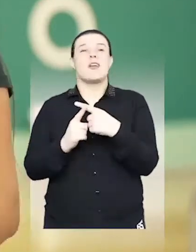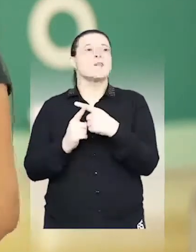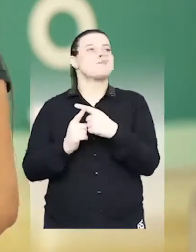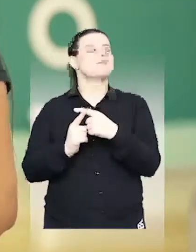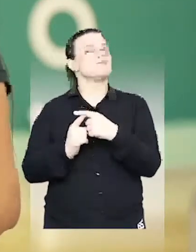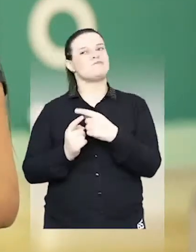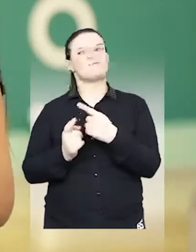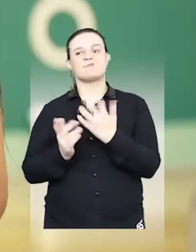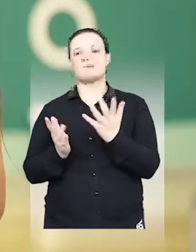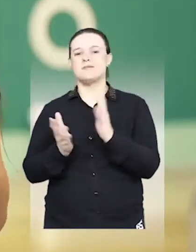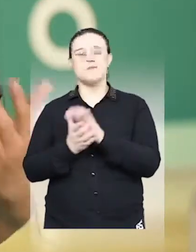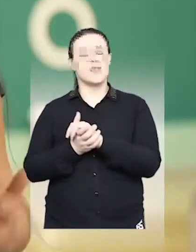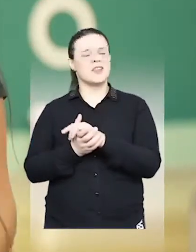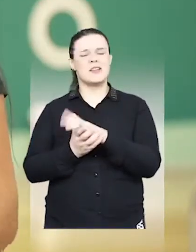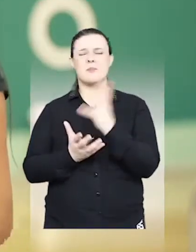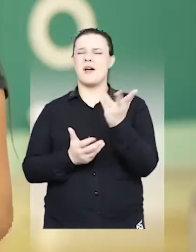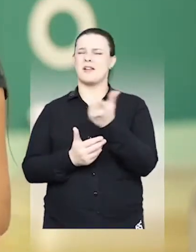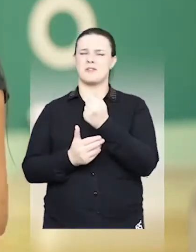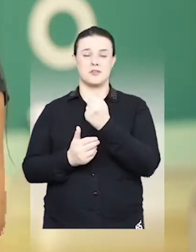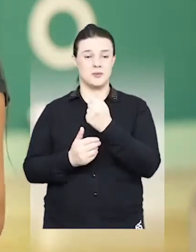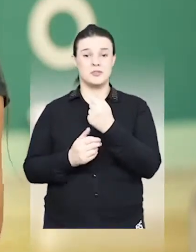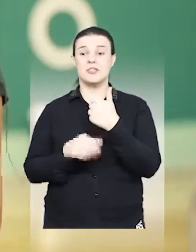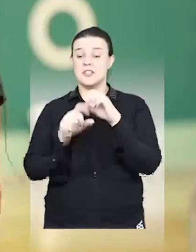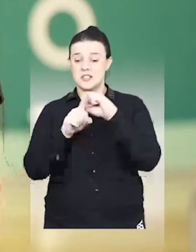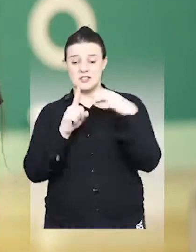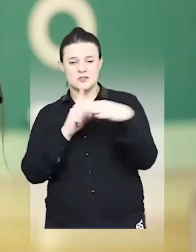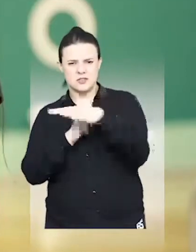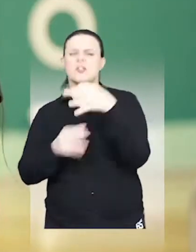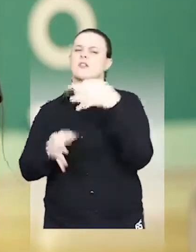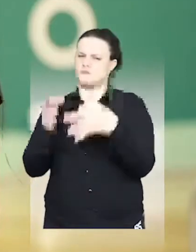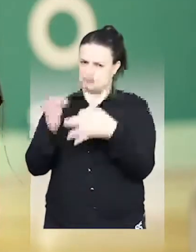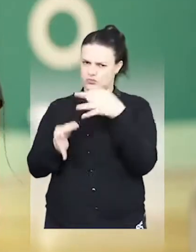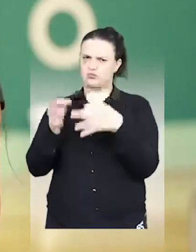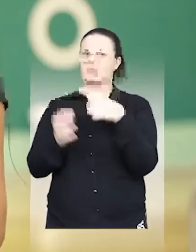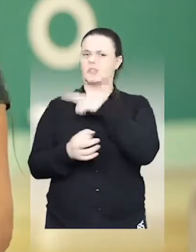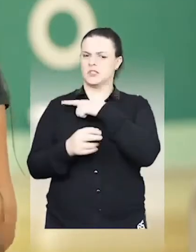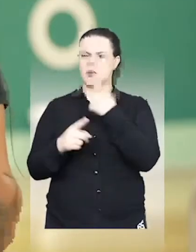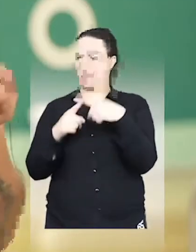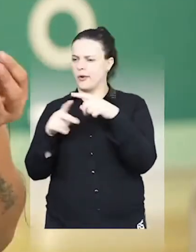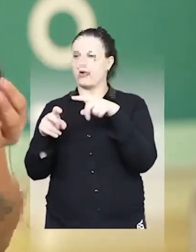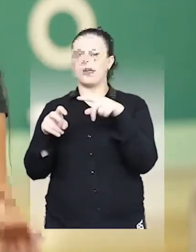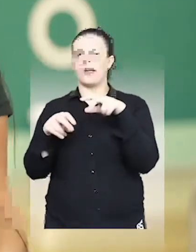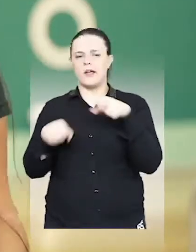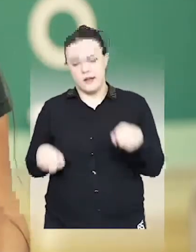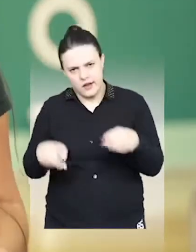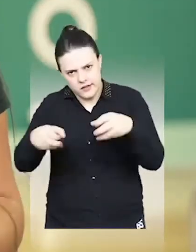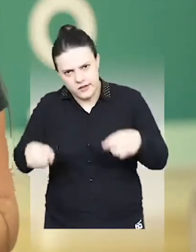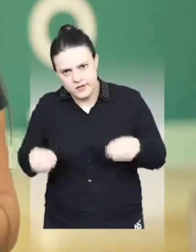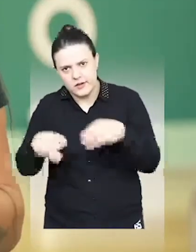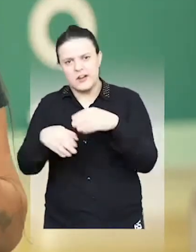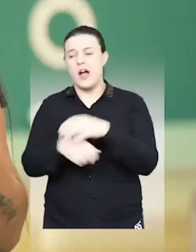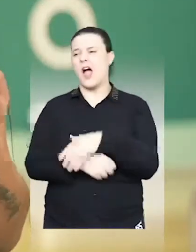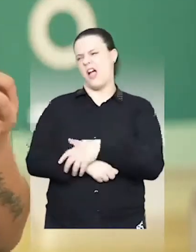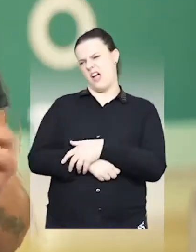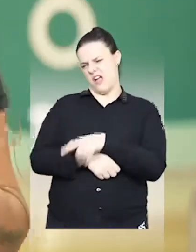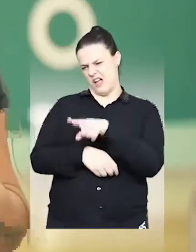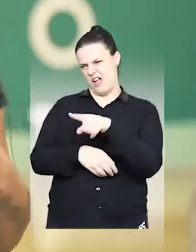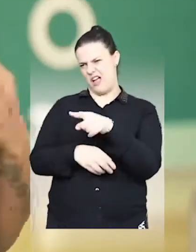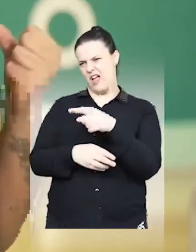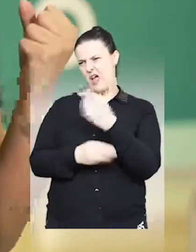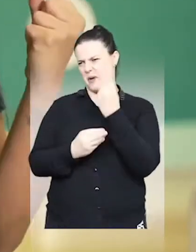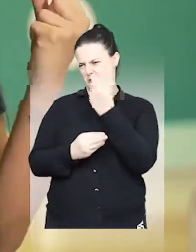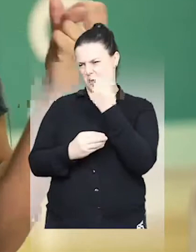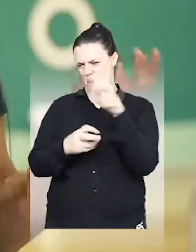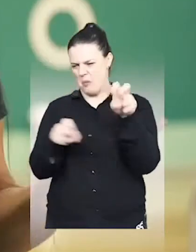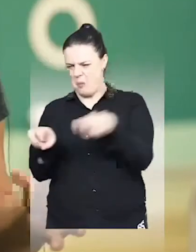é uma coisa maravilhosa. E a sociedade, ela julga, pelo fato de ser cadeirante. Poxa, tá na cadeira de rodas e ainda